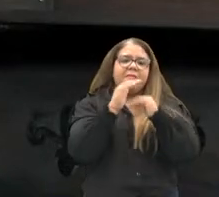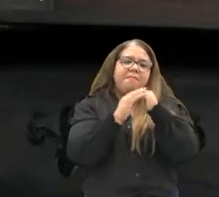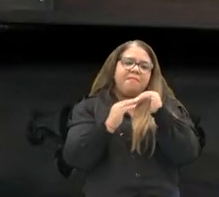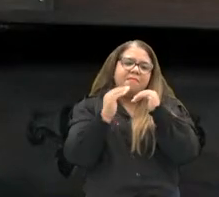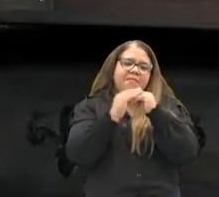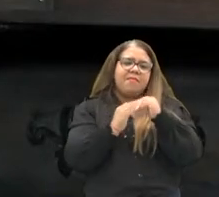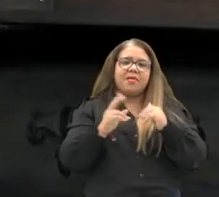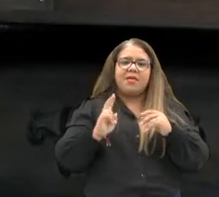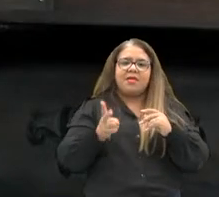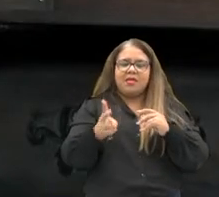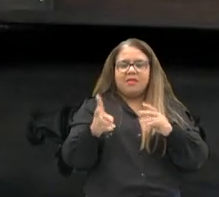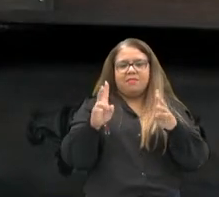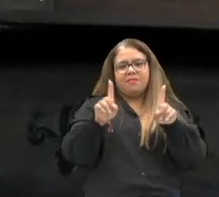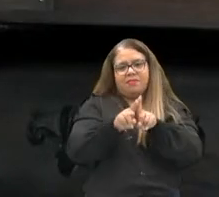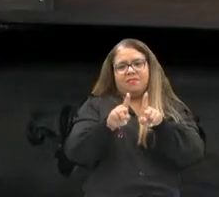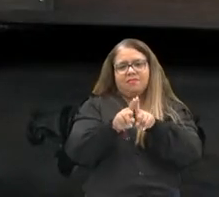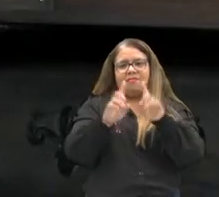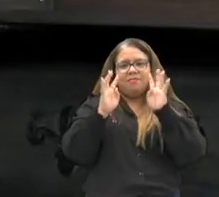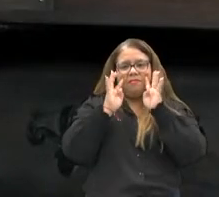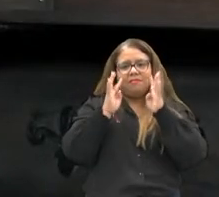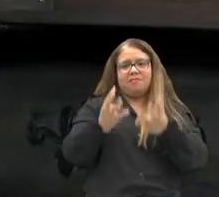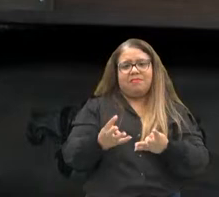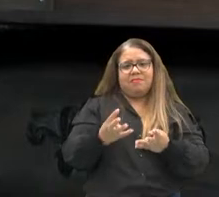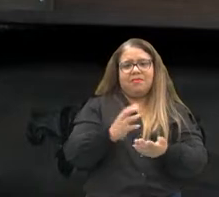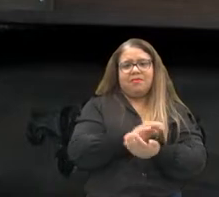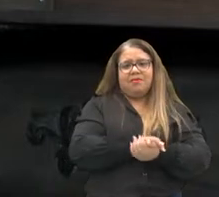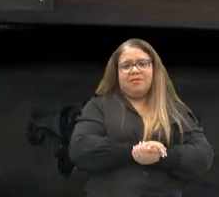delicadeza e de atenção.